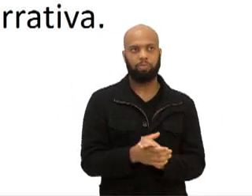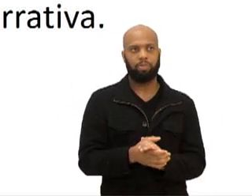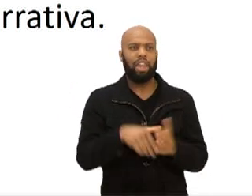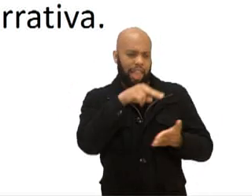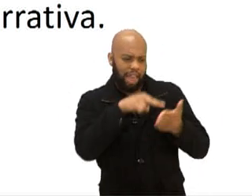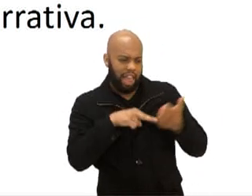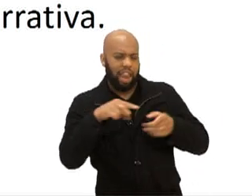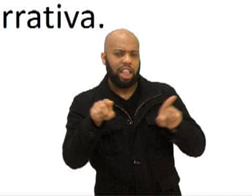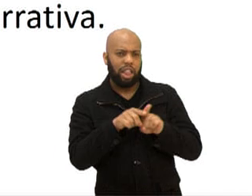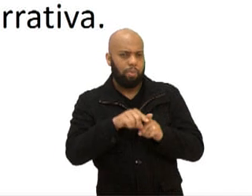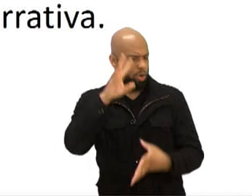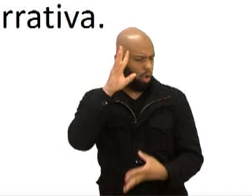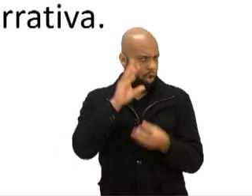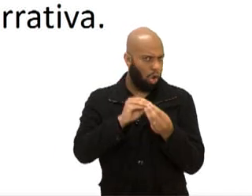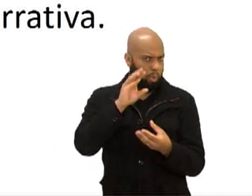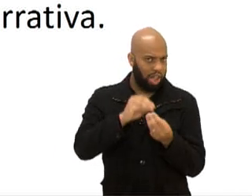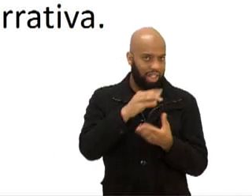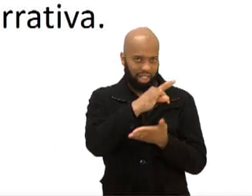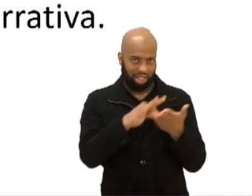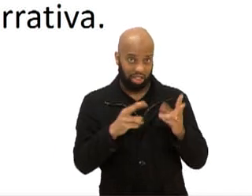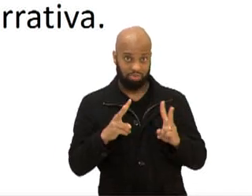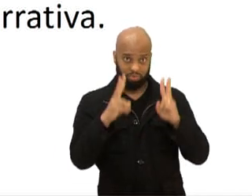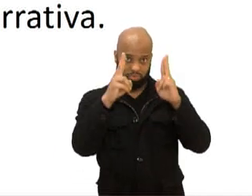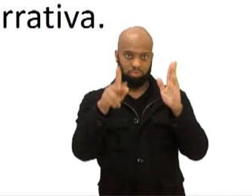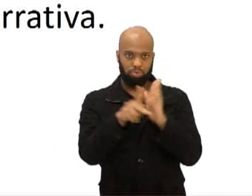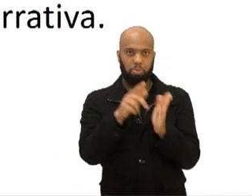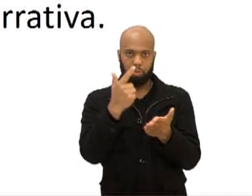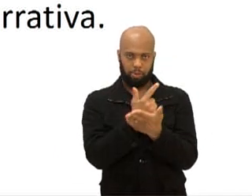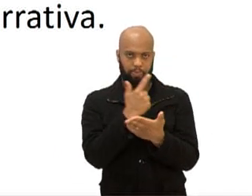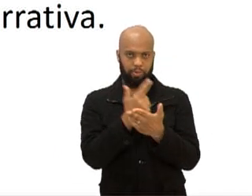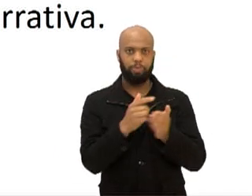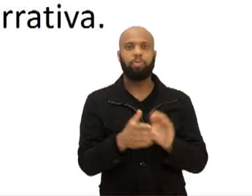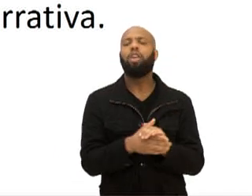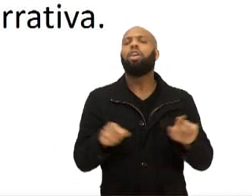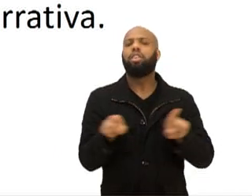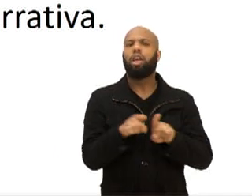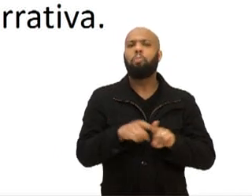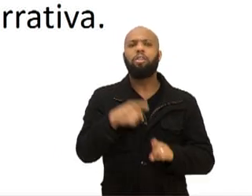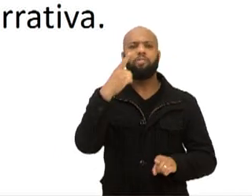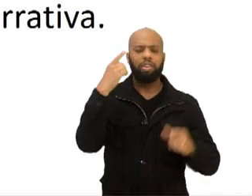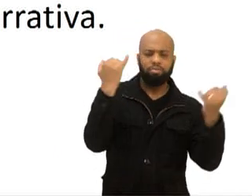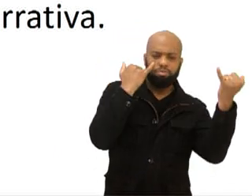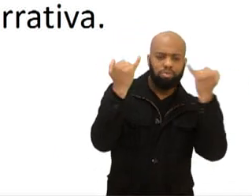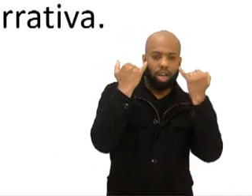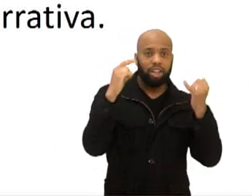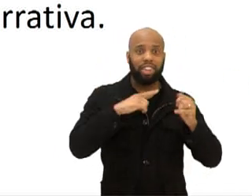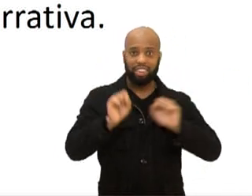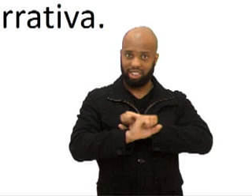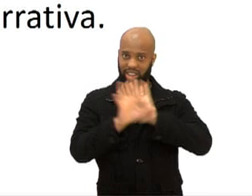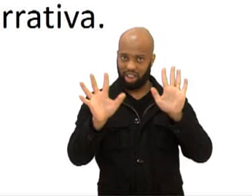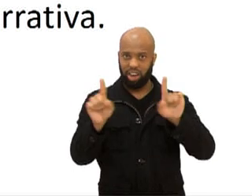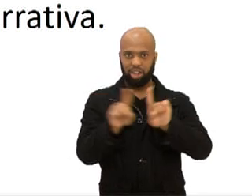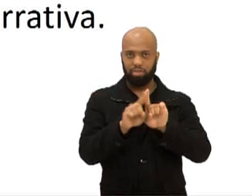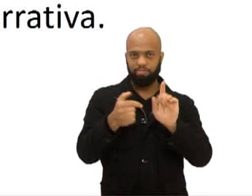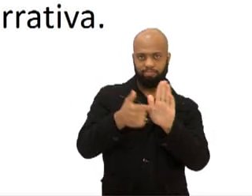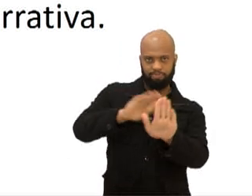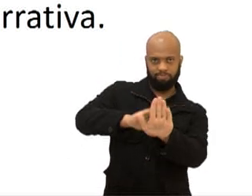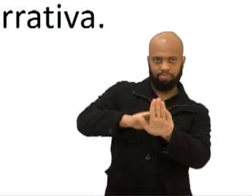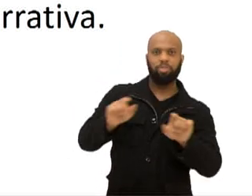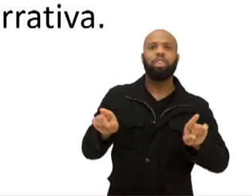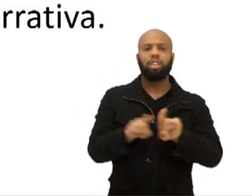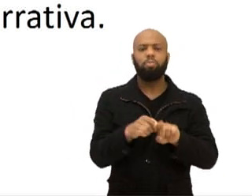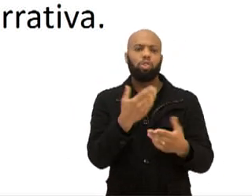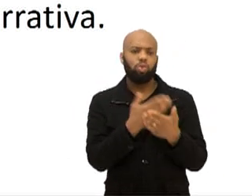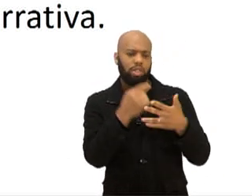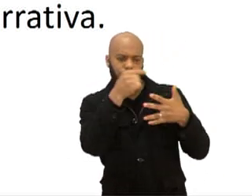Ler e interpretar fragmentos de uma obra. Fazer inferência de informações explícitas e implícitas. Trabalhar